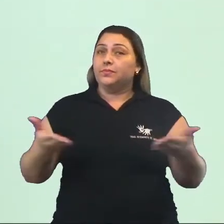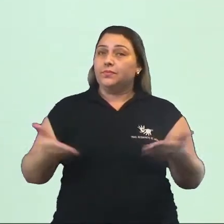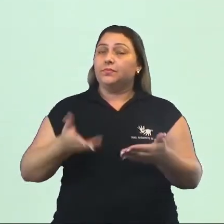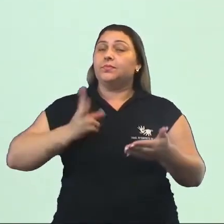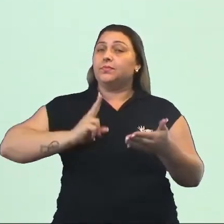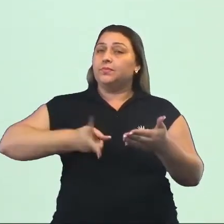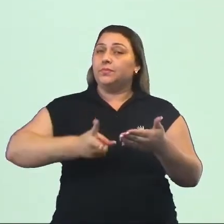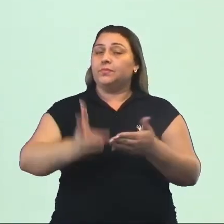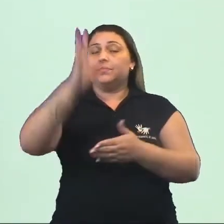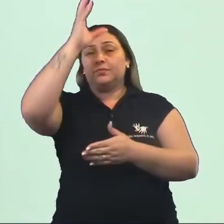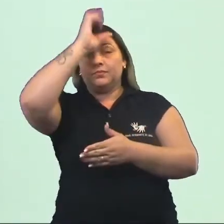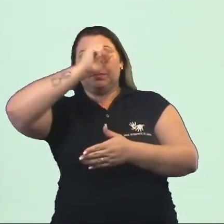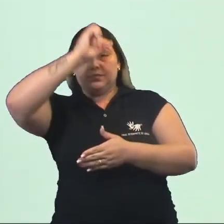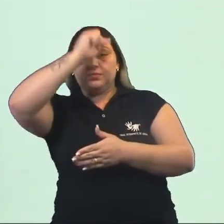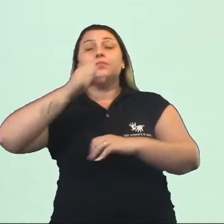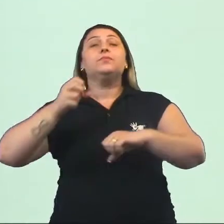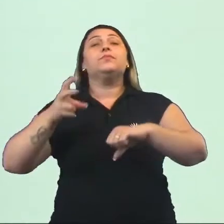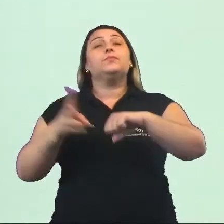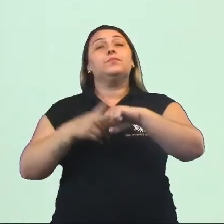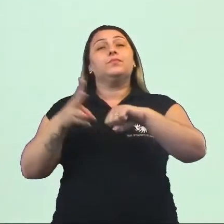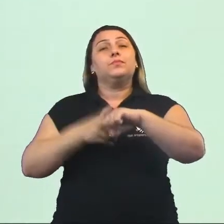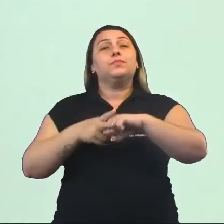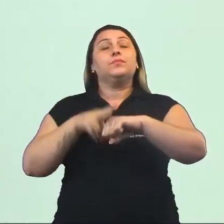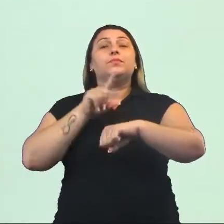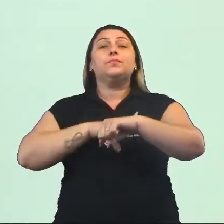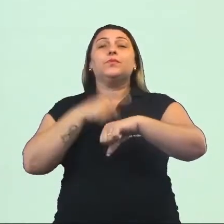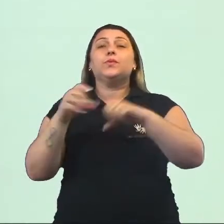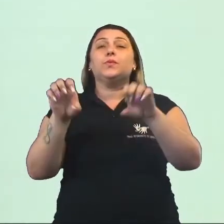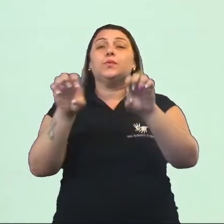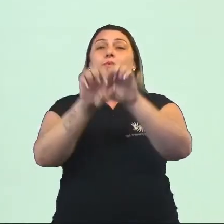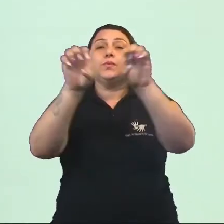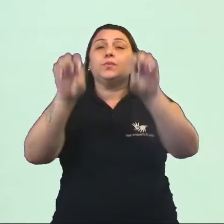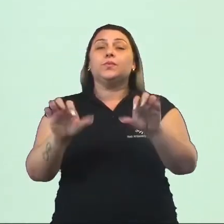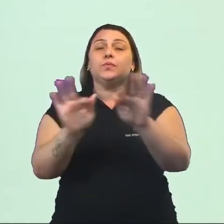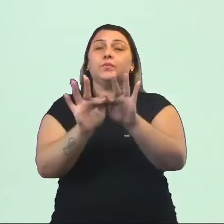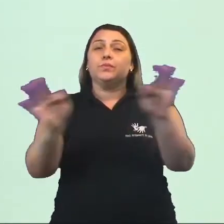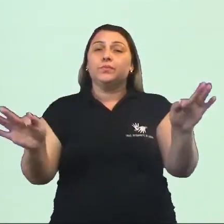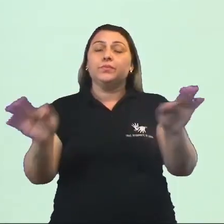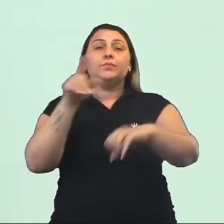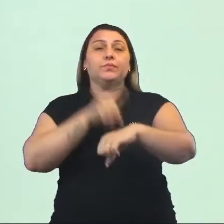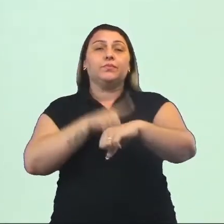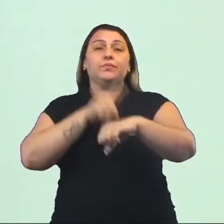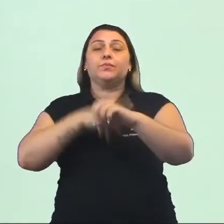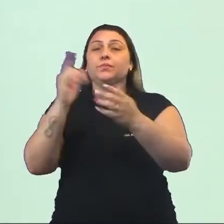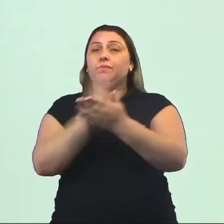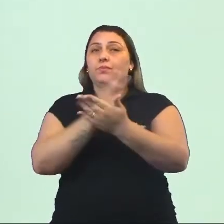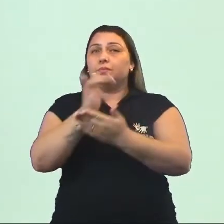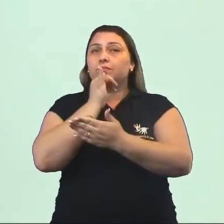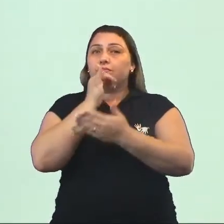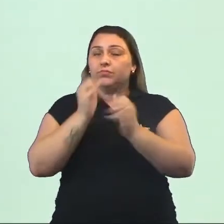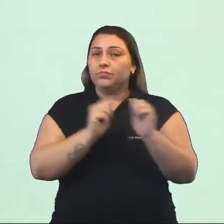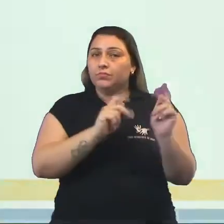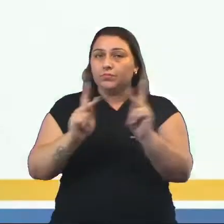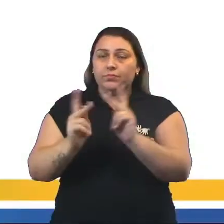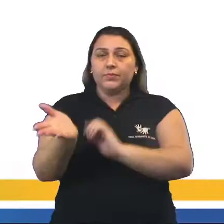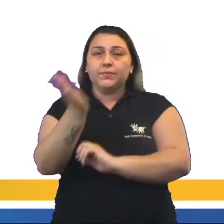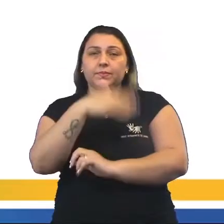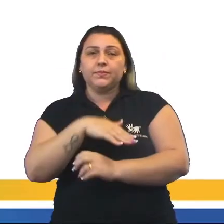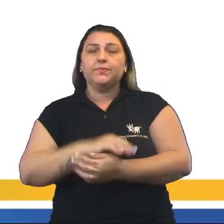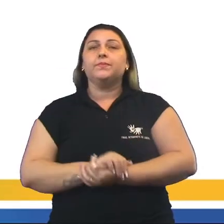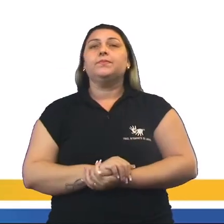ok? Vamos aprender um pouquinho sobre esse tempo verbal, como estruturar frases nesse tempo e alguns exemplos, ok? Então vamos